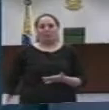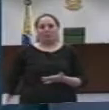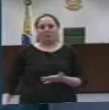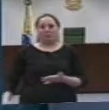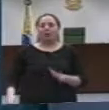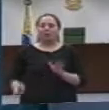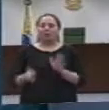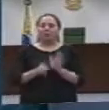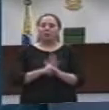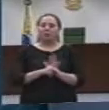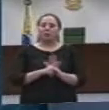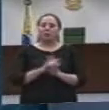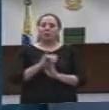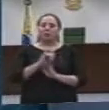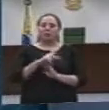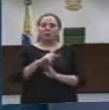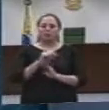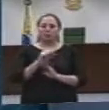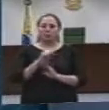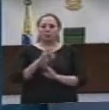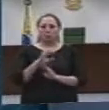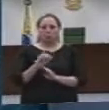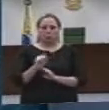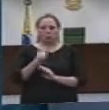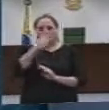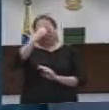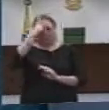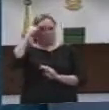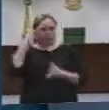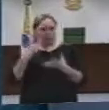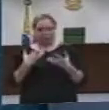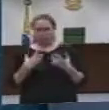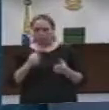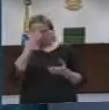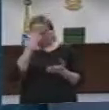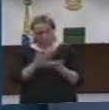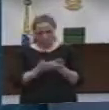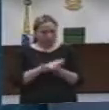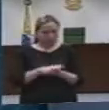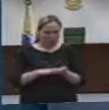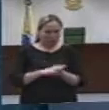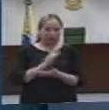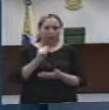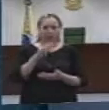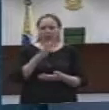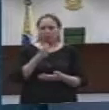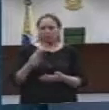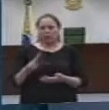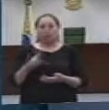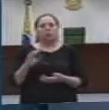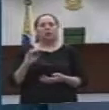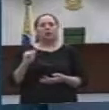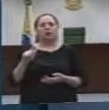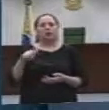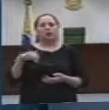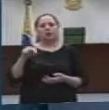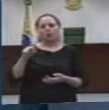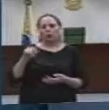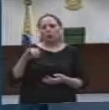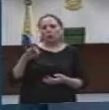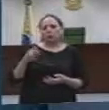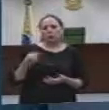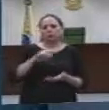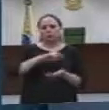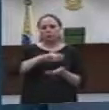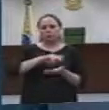impostos daqueles que são ateus que são agnósticos ou são de Confissões minoritárias que não se encontram nessas